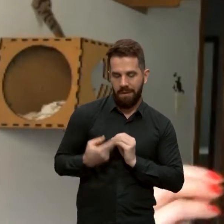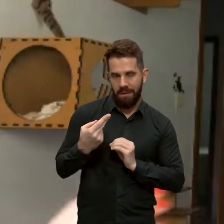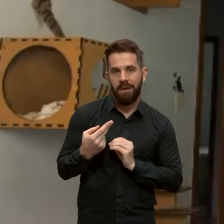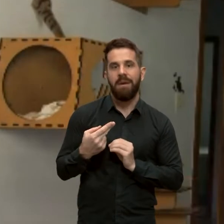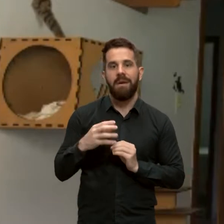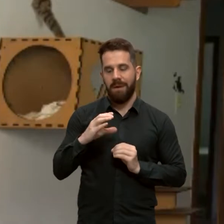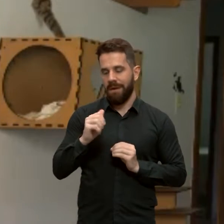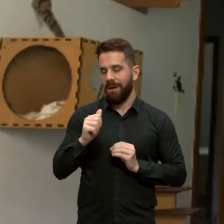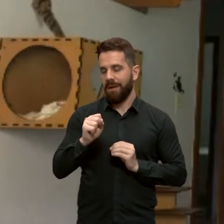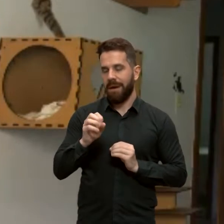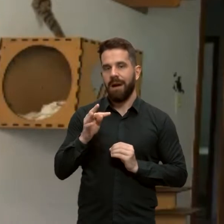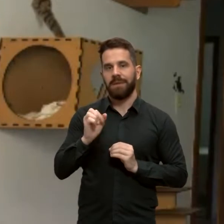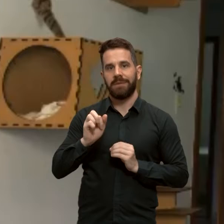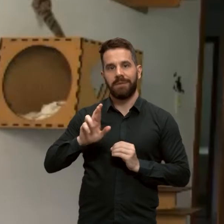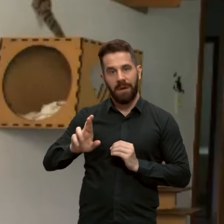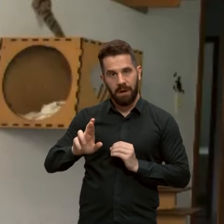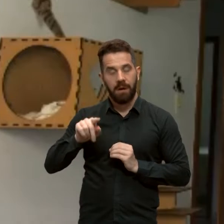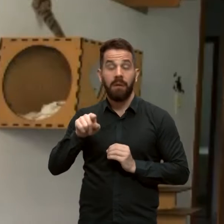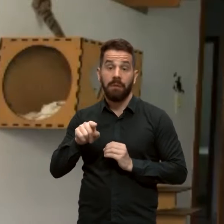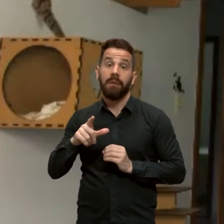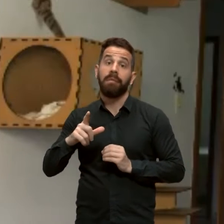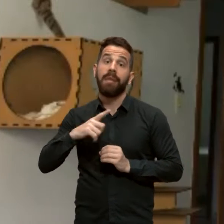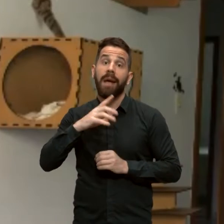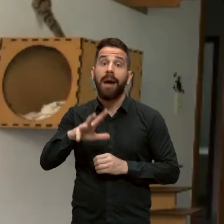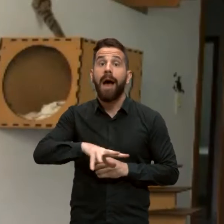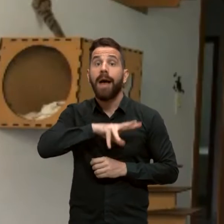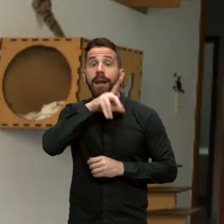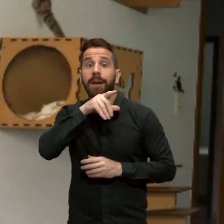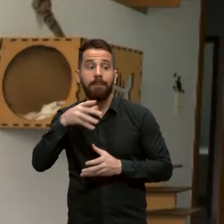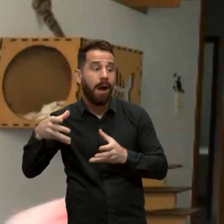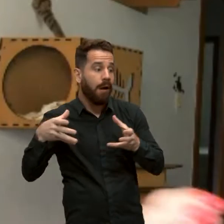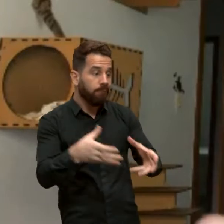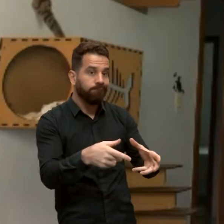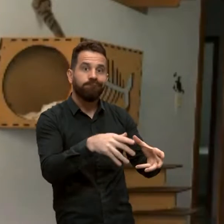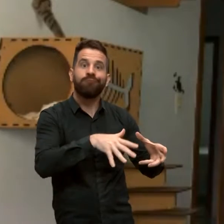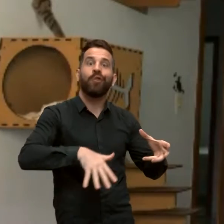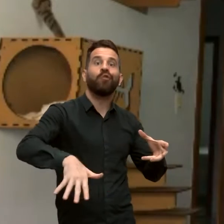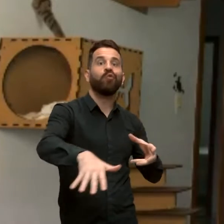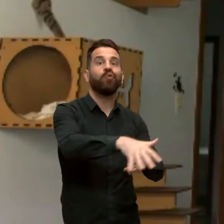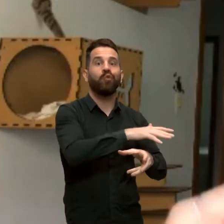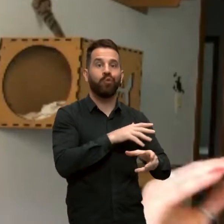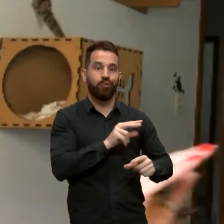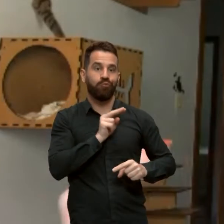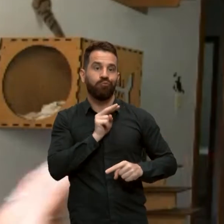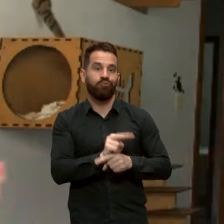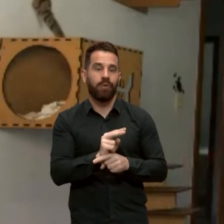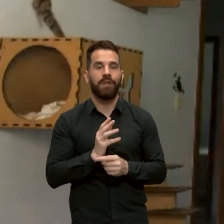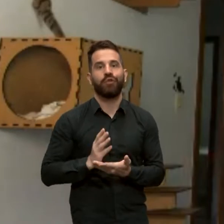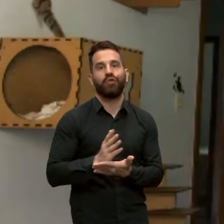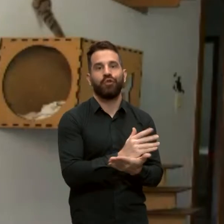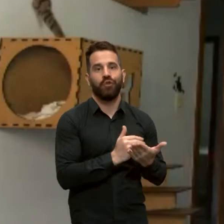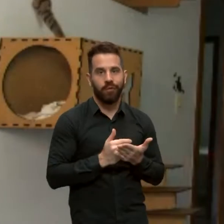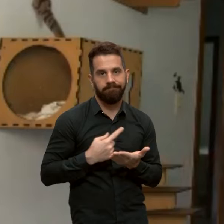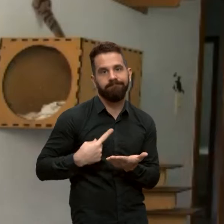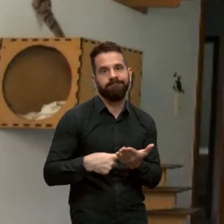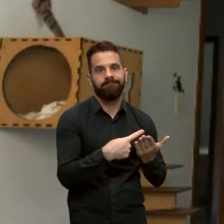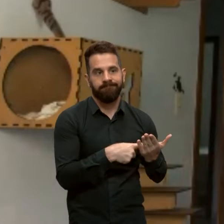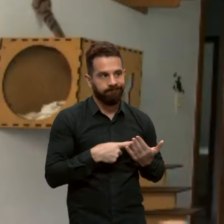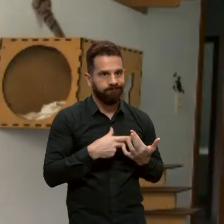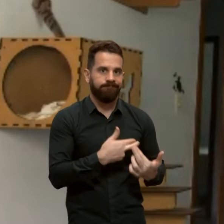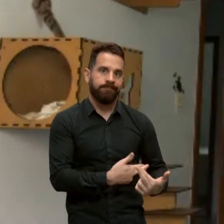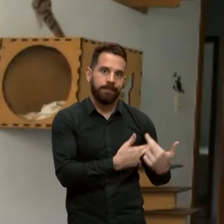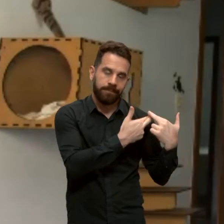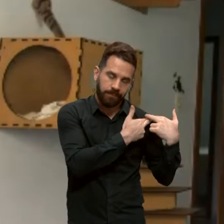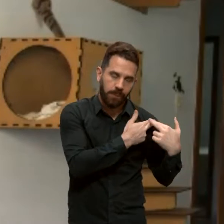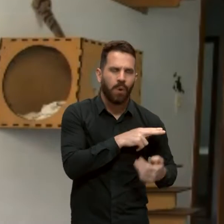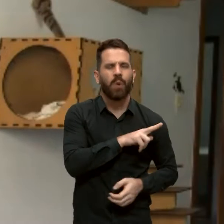surgiu a figura do animal comunitário, por não ter lar para todos. Então, esse animal que é cuidado ali, por todos ali daquela comunidade, é